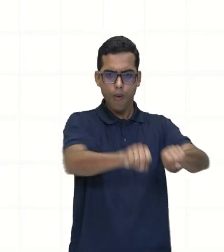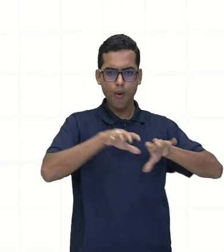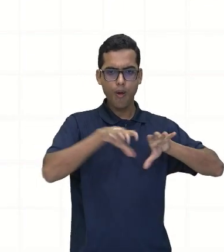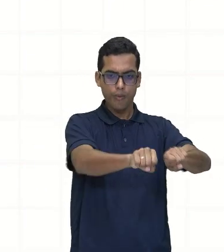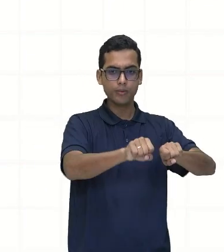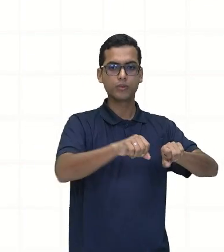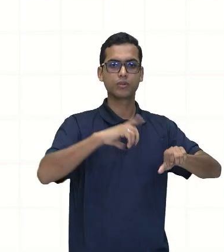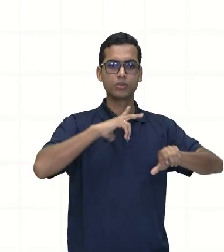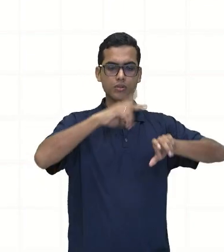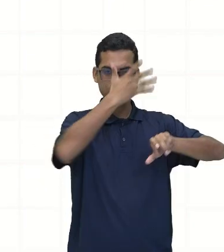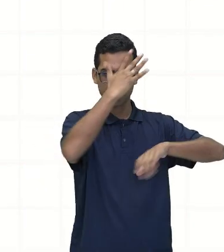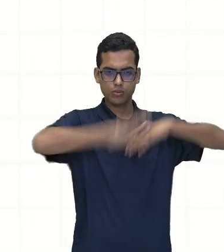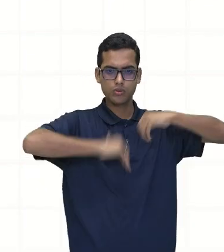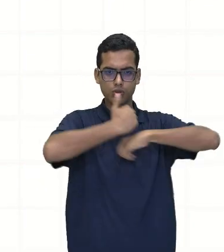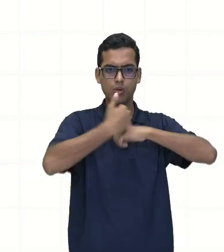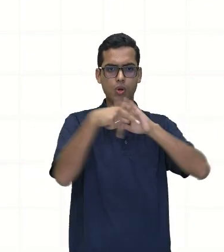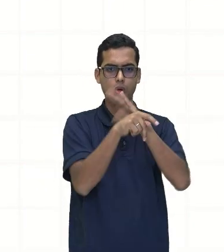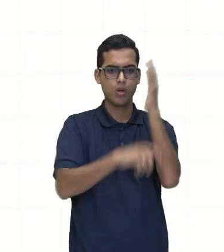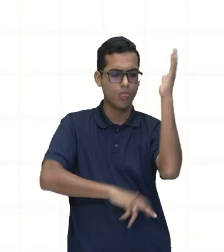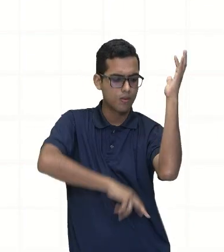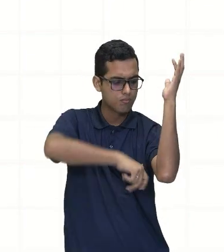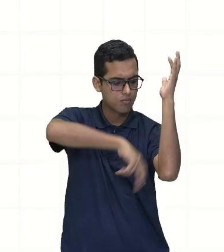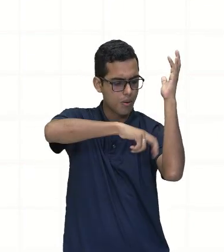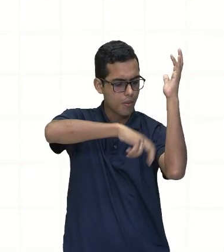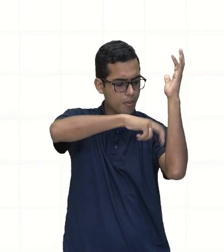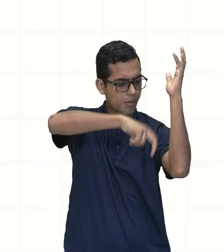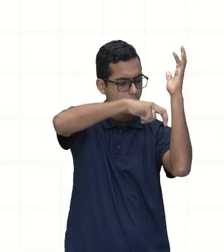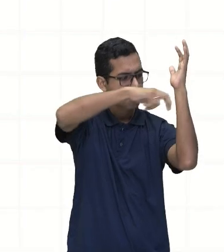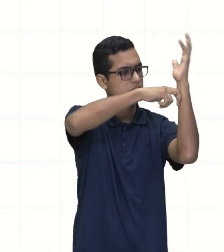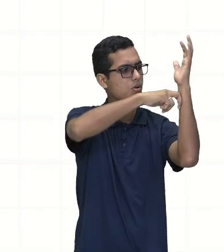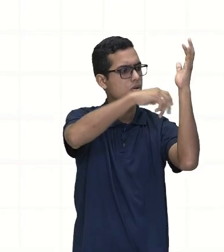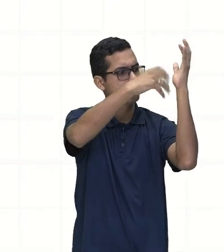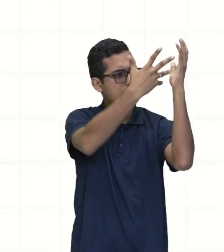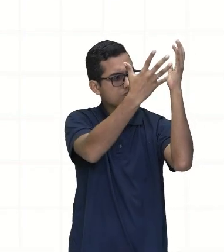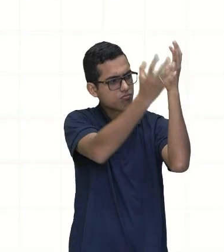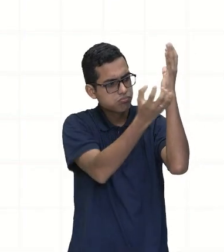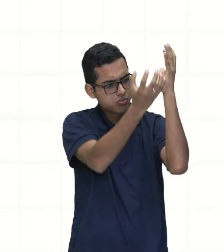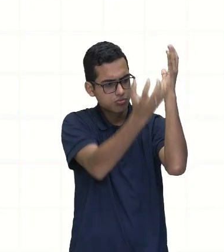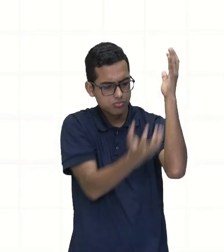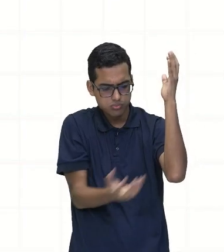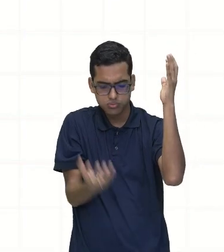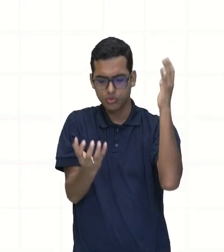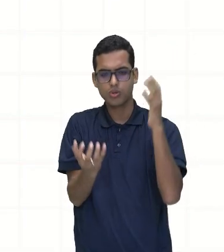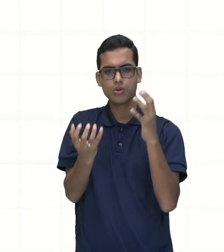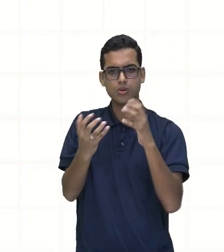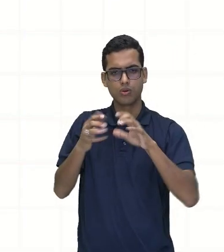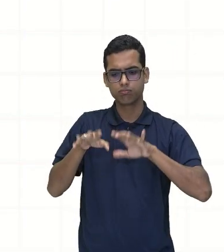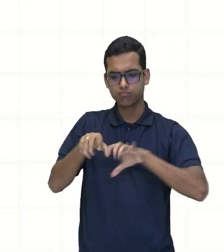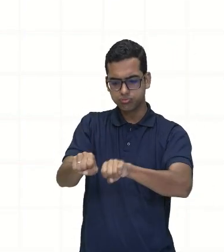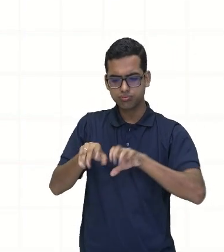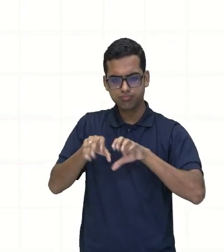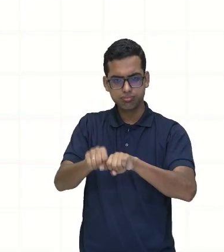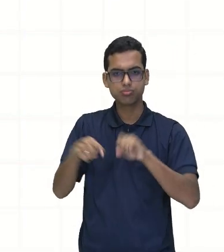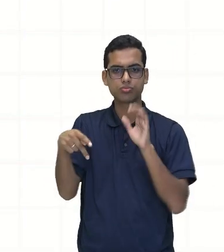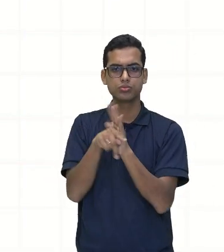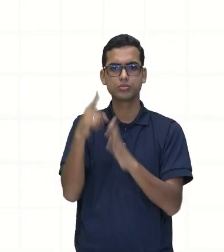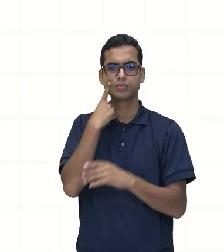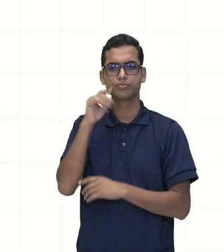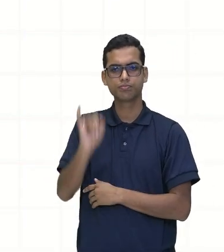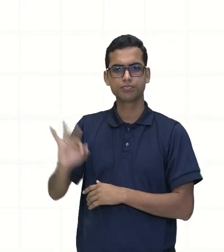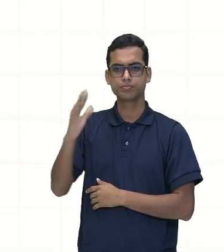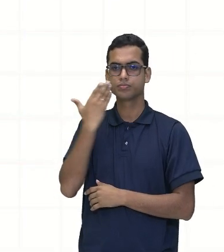condições para exercerem suas atividades, né? E aí nós temos a imagem como é feita essa